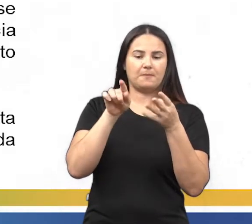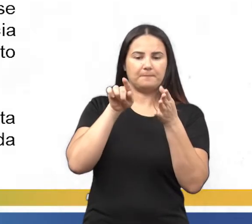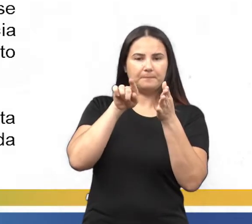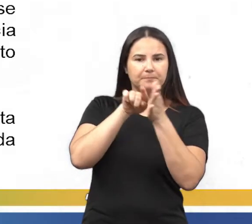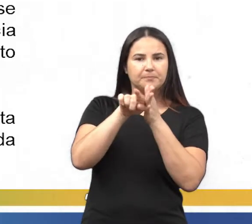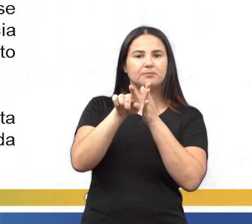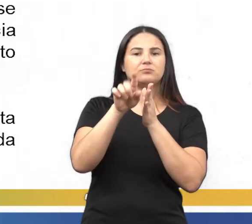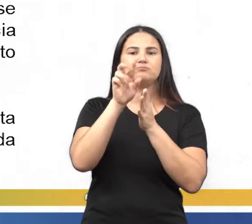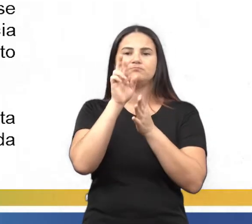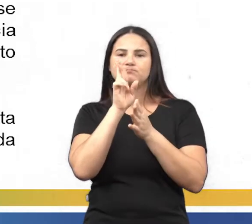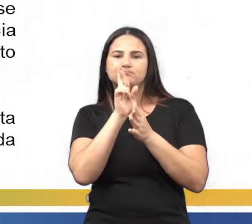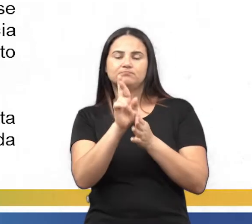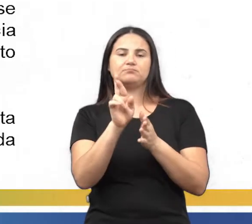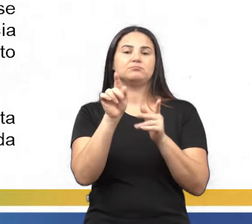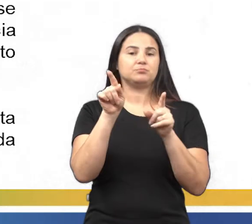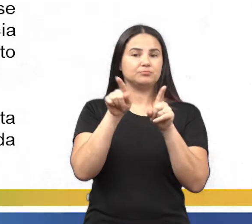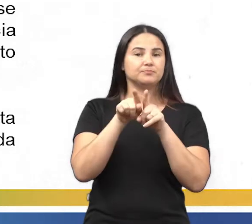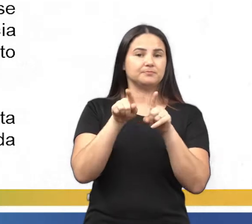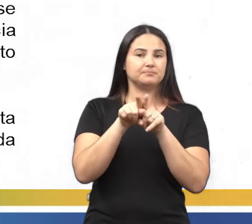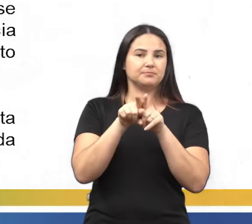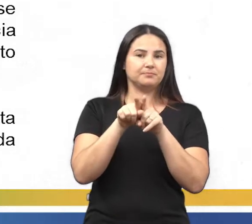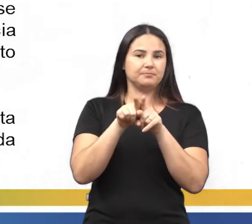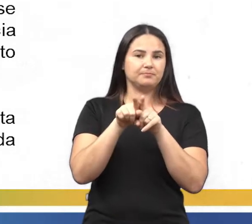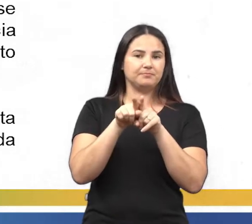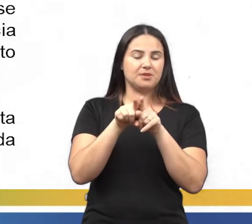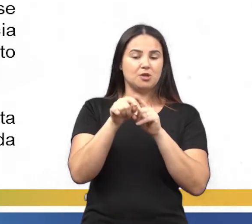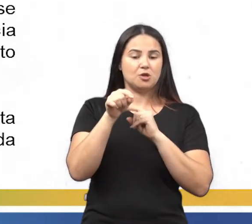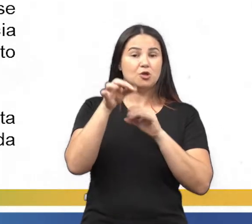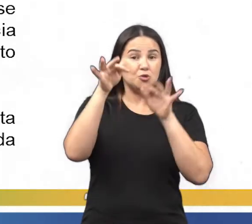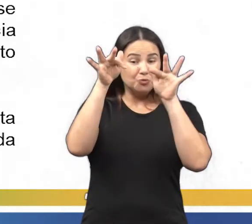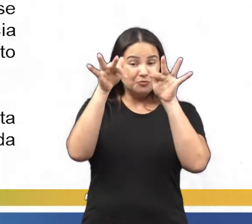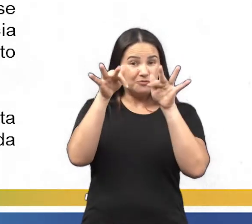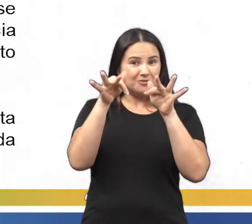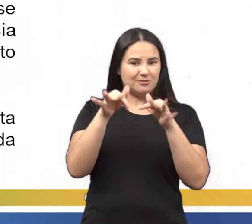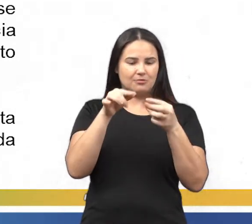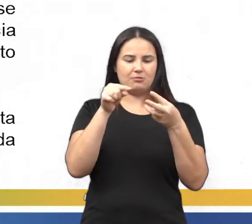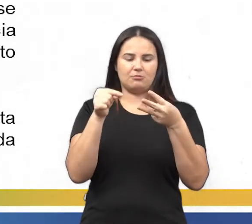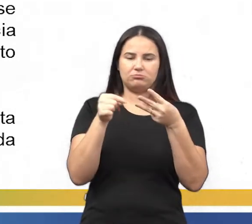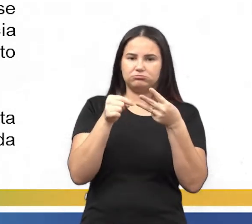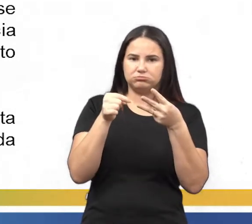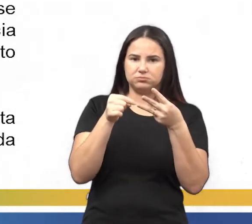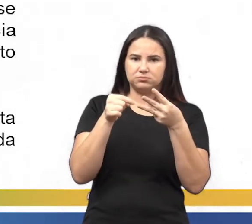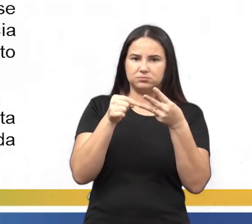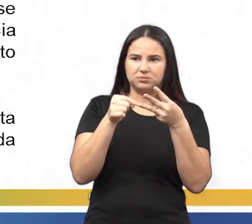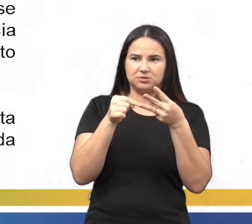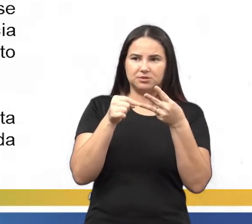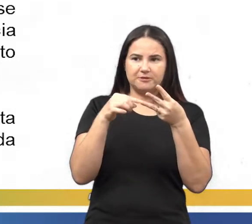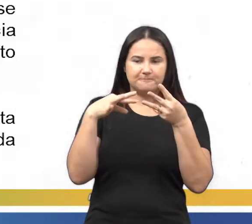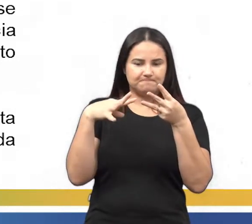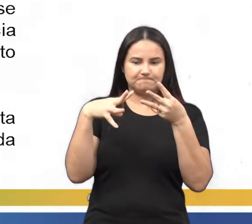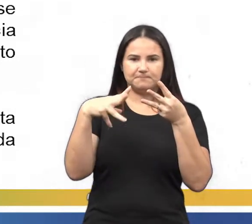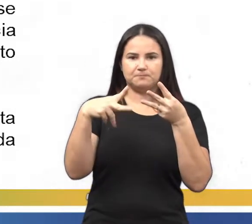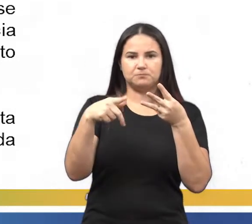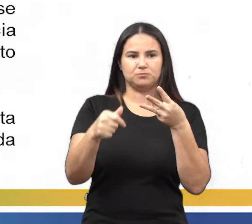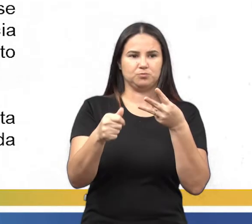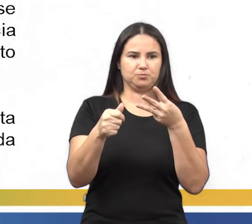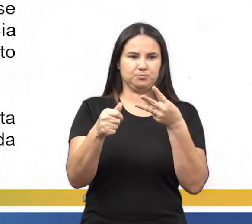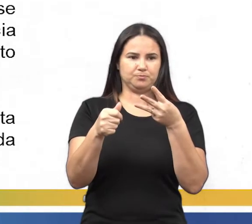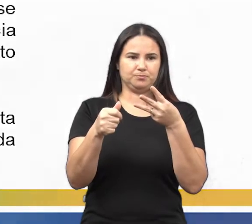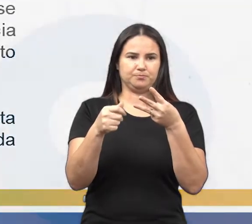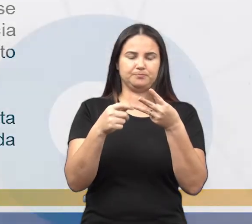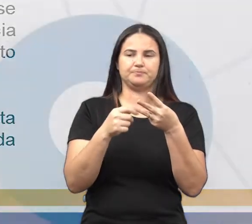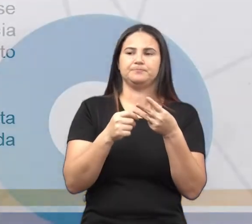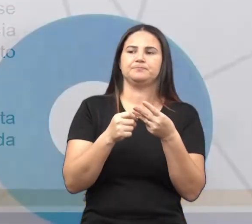respostas. Basicamente, é a entrevista propriamente dita, na qual são retratadas as falas de cada um